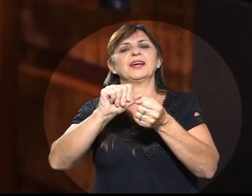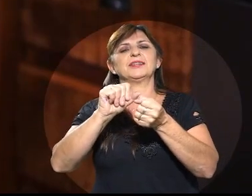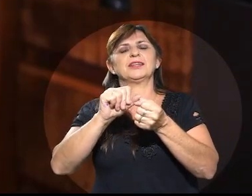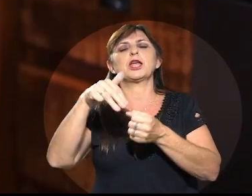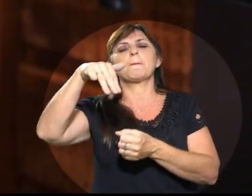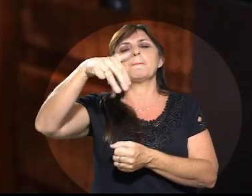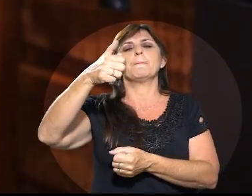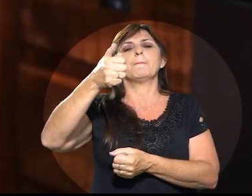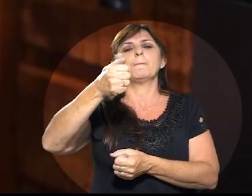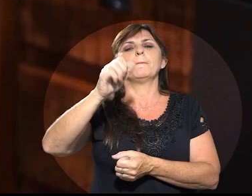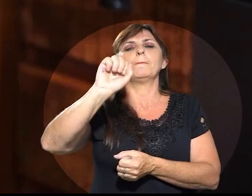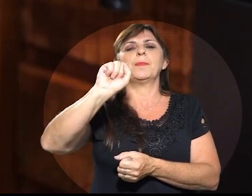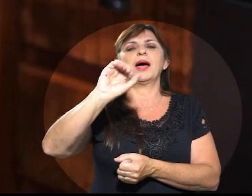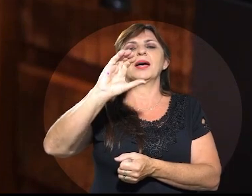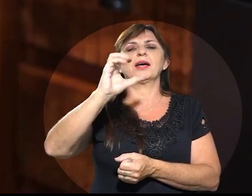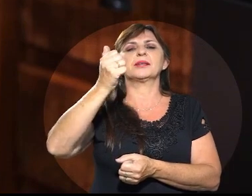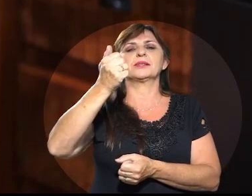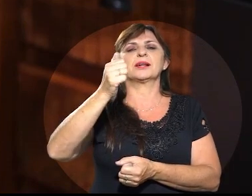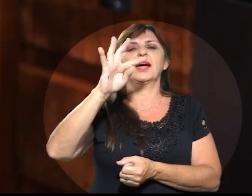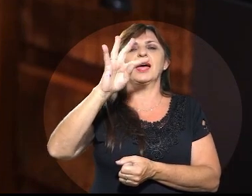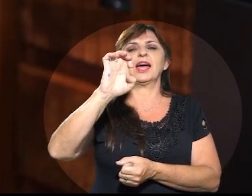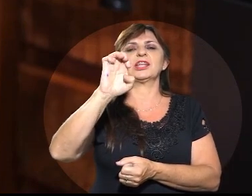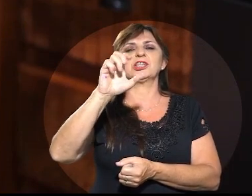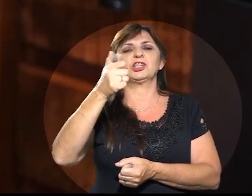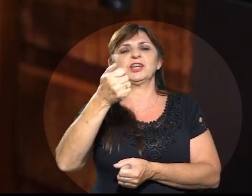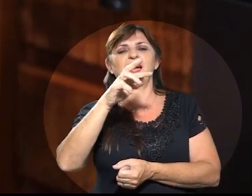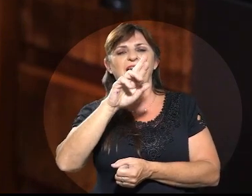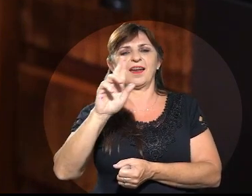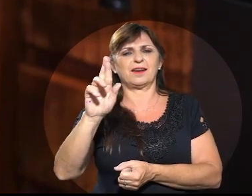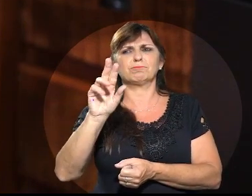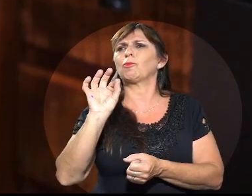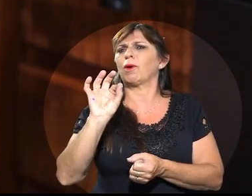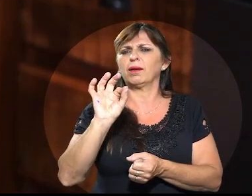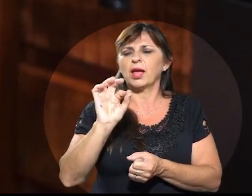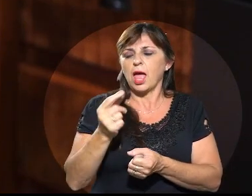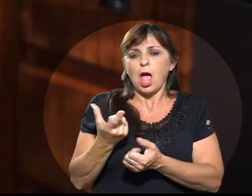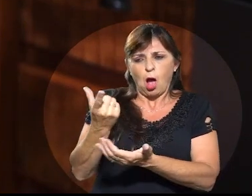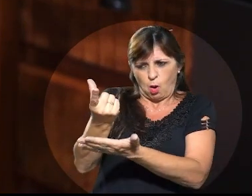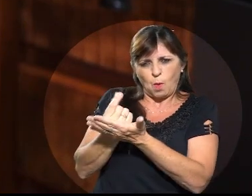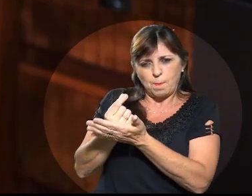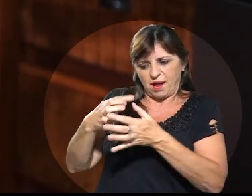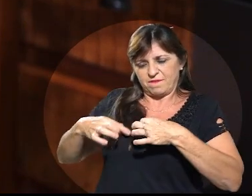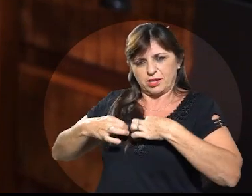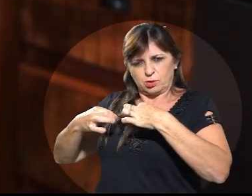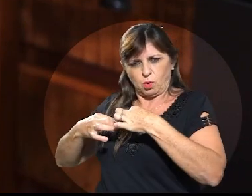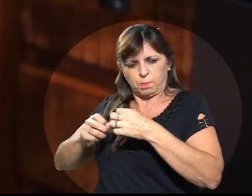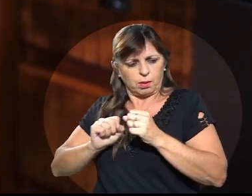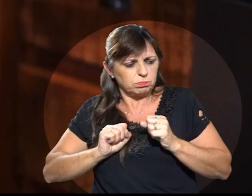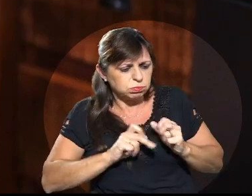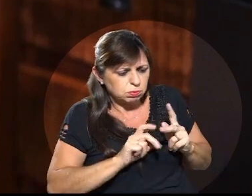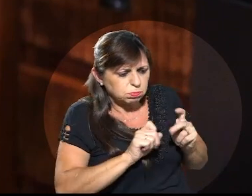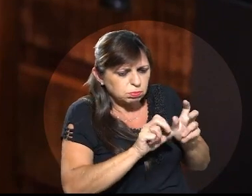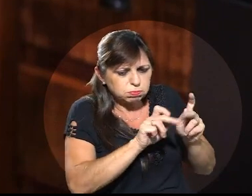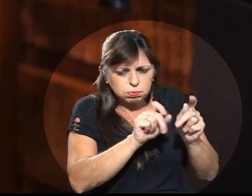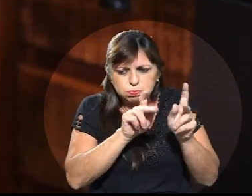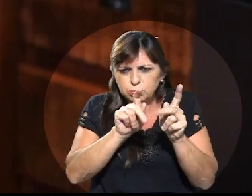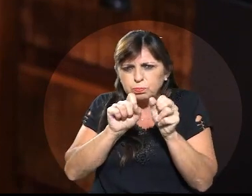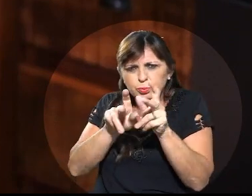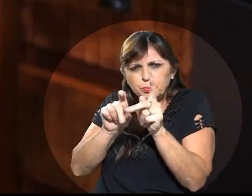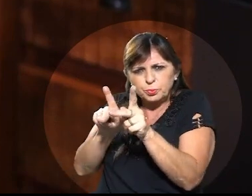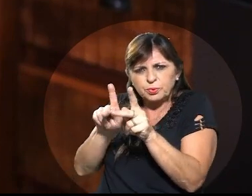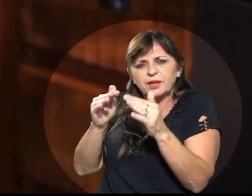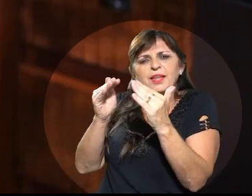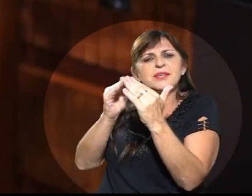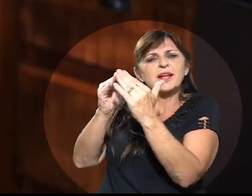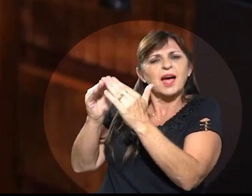fazia? Ele comprava roupas e saía vendendo nas casas. Então, essa foi o começo da vida do meu pai. Então, como era aquilo que ele